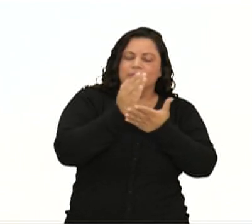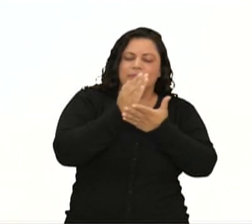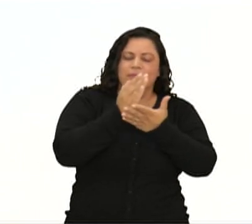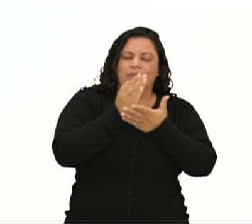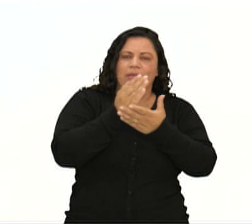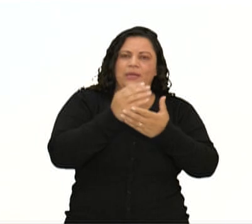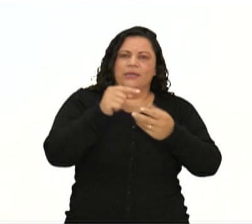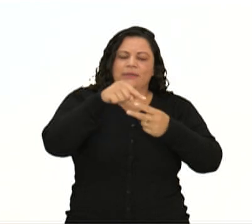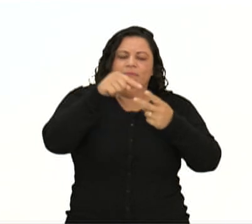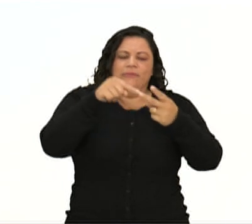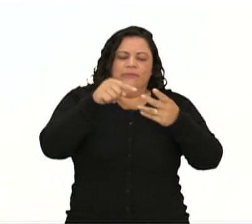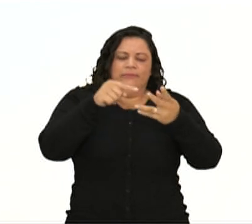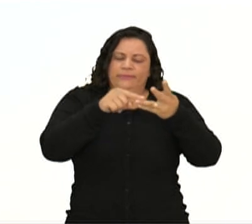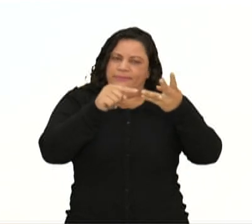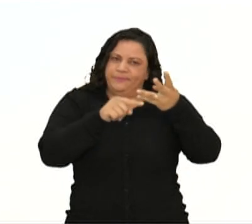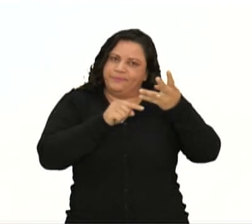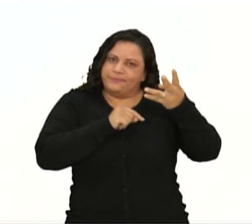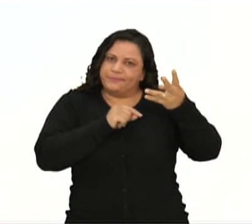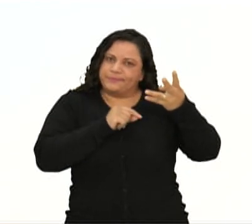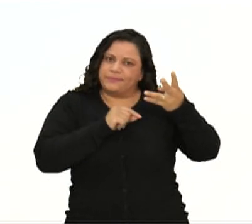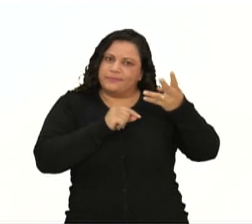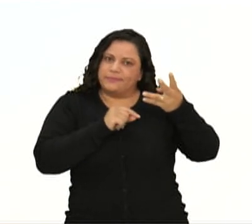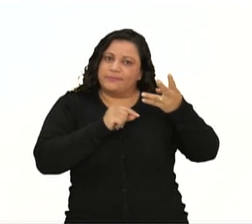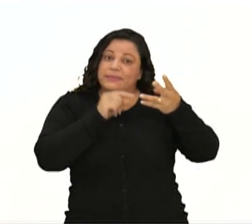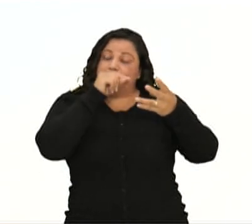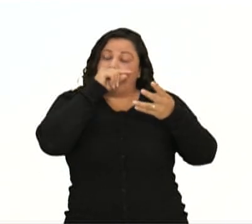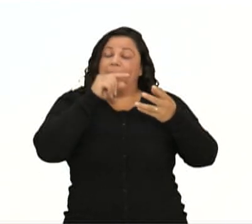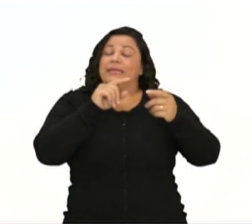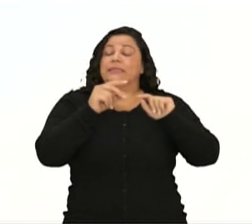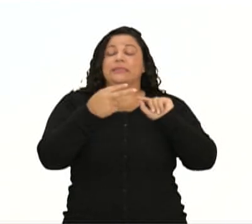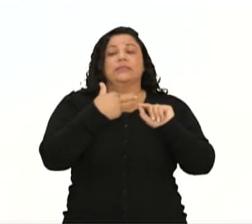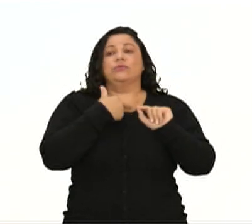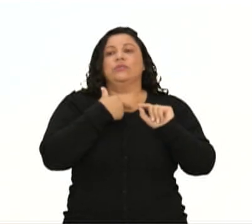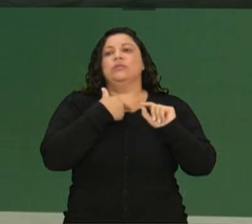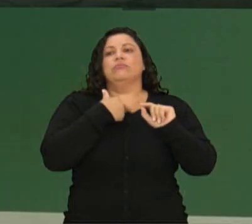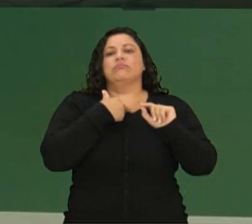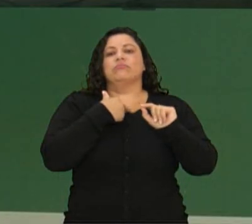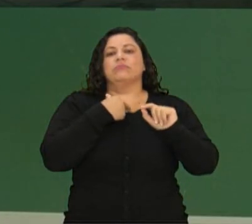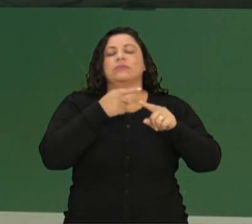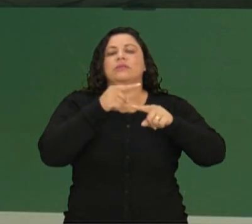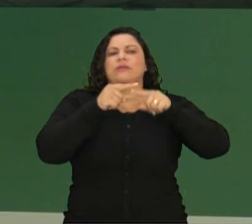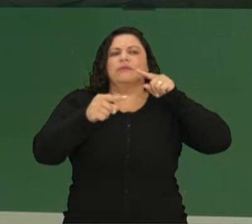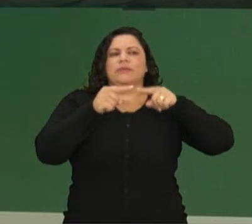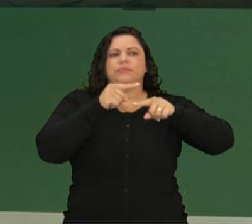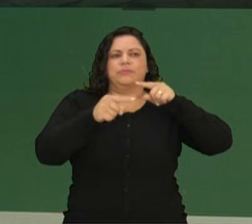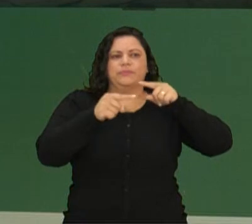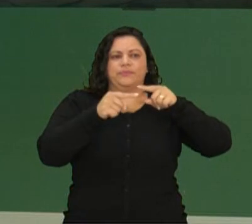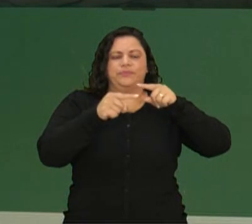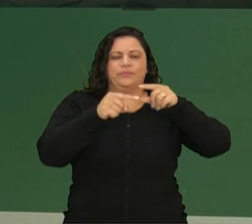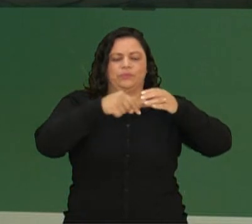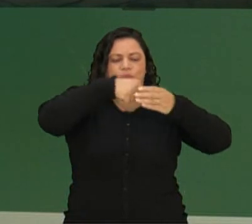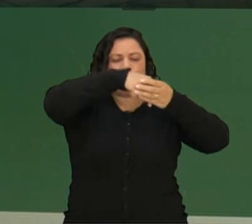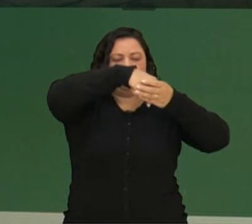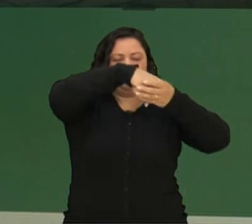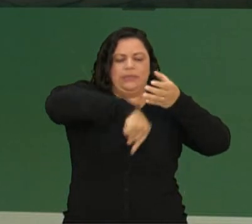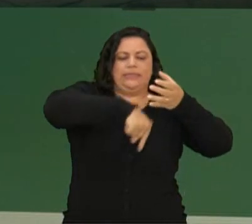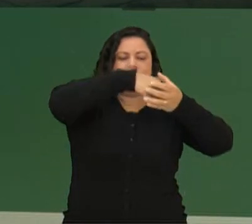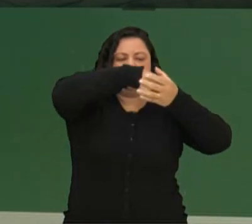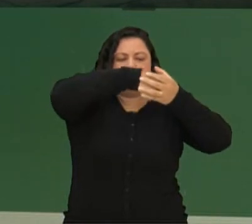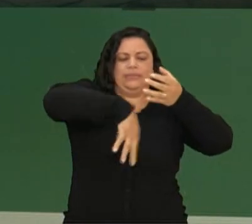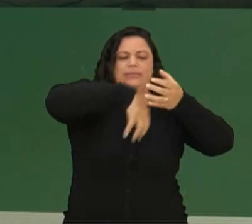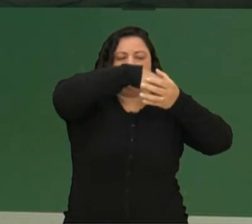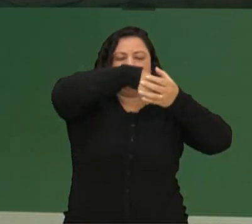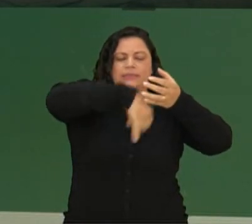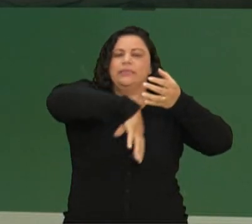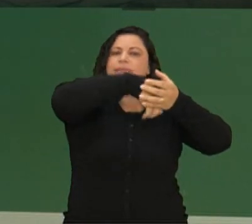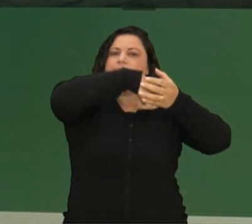ventrículo, mas ela vai impedir o retorno do sangue, ou seja, o sangue que descer do átrio para o